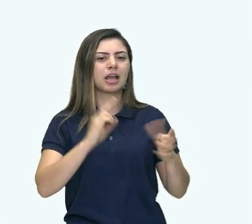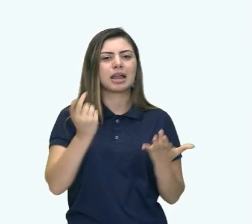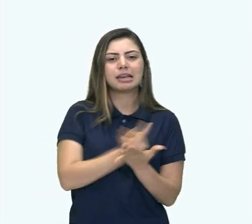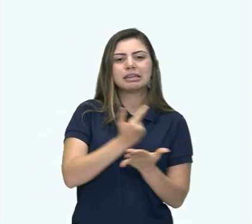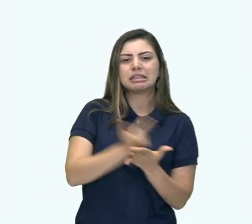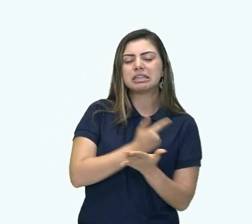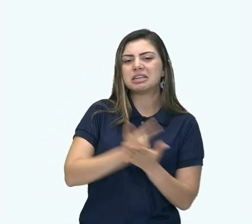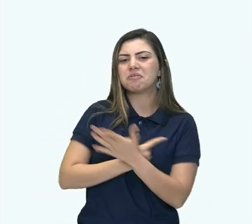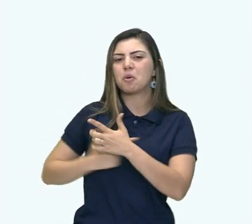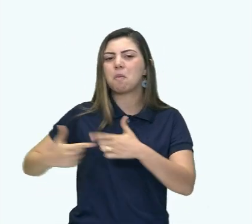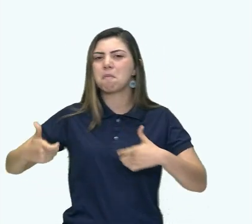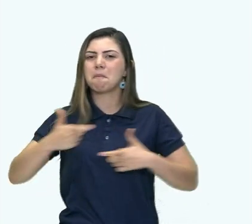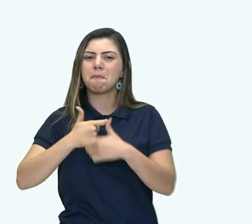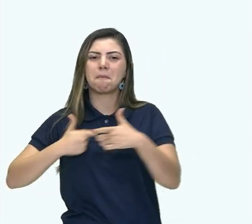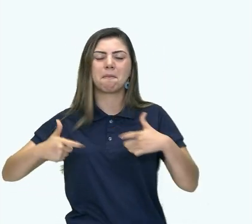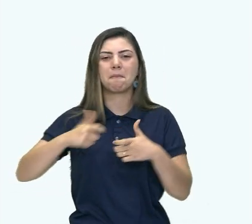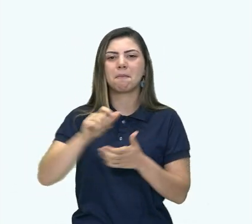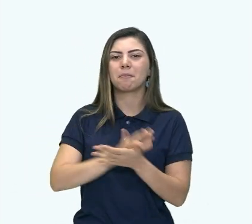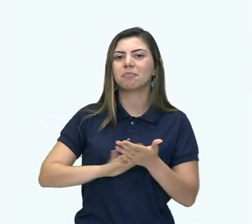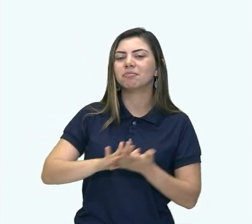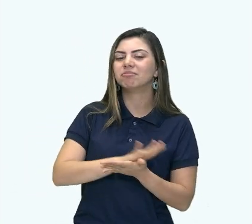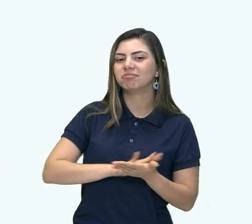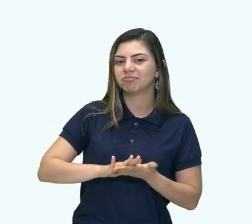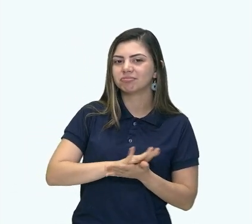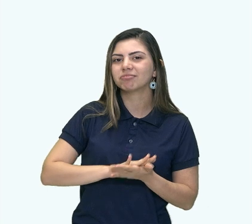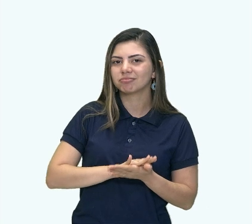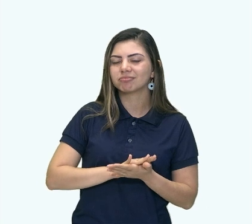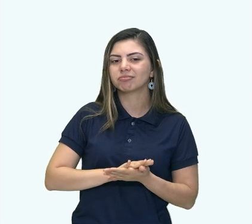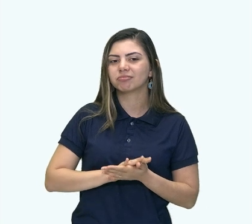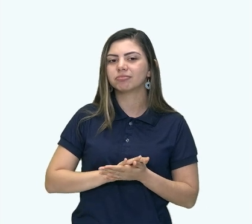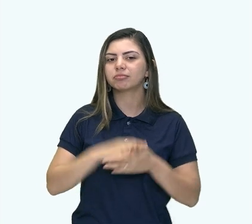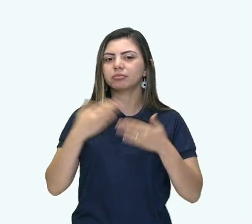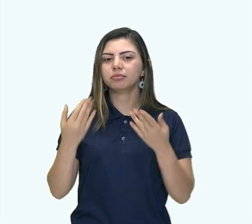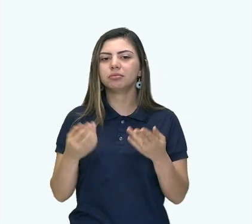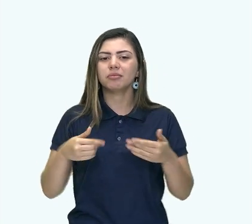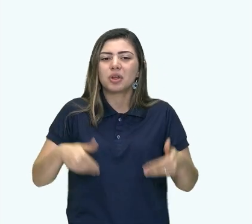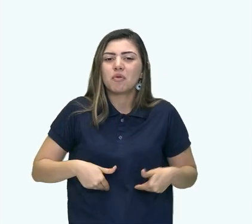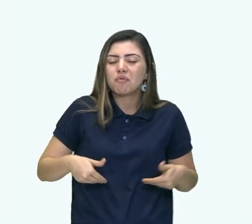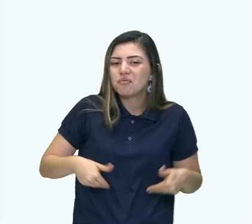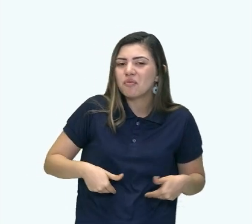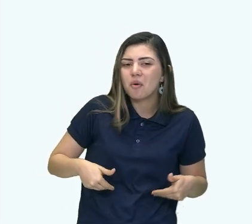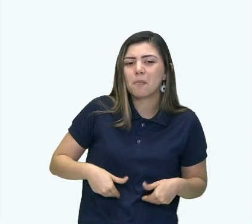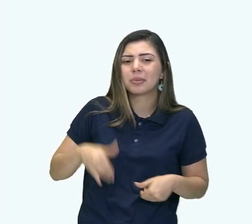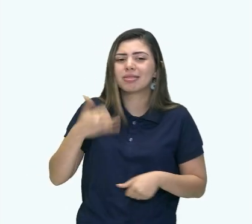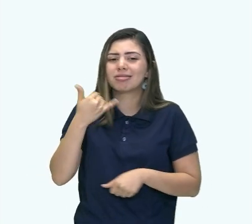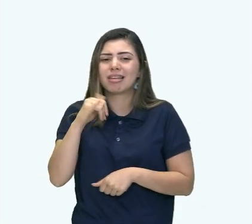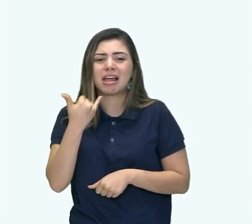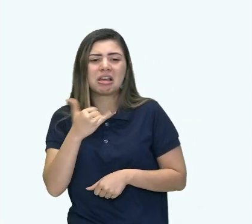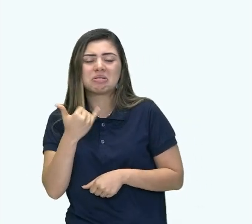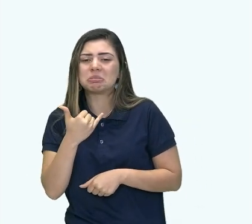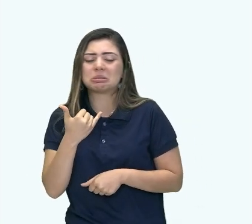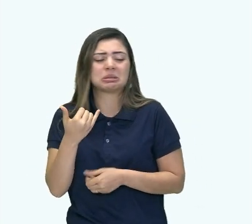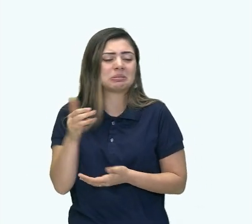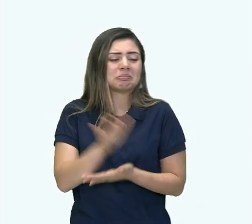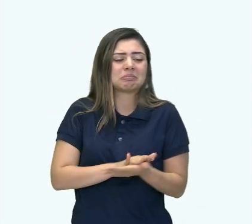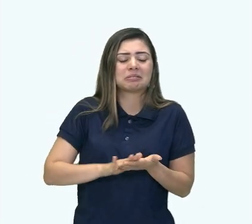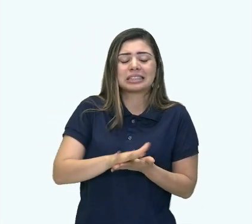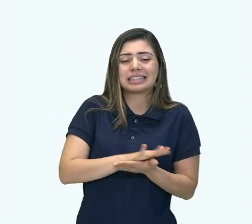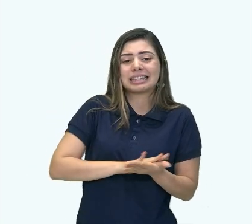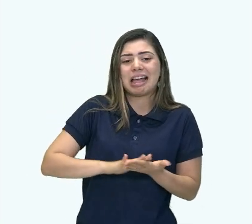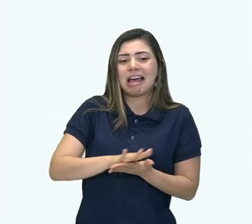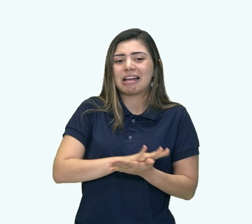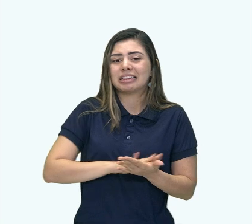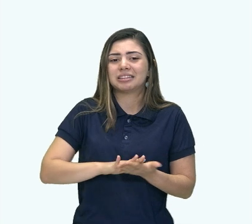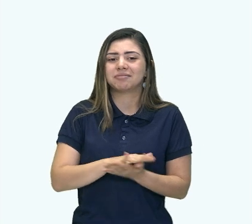sem fuzil. Então não tenho conhecimento e também não tenho militarismo. Sem fome, sem telefone no coração do Brasil. Ela